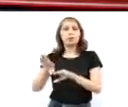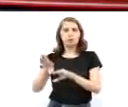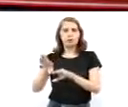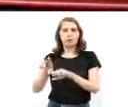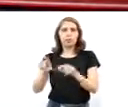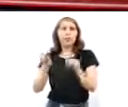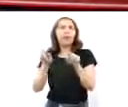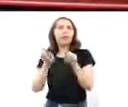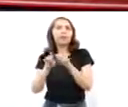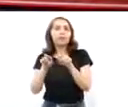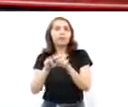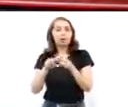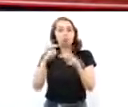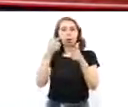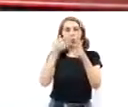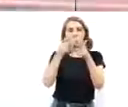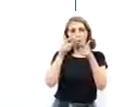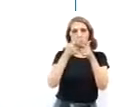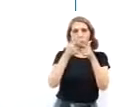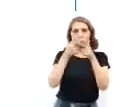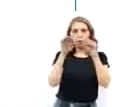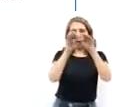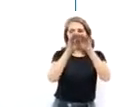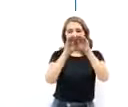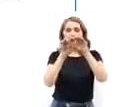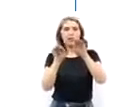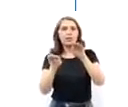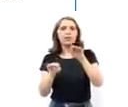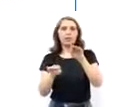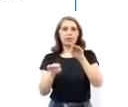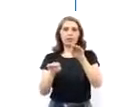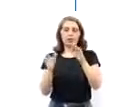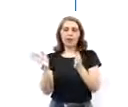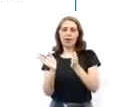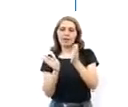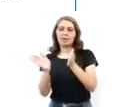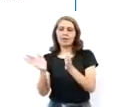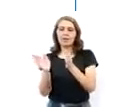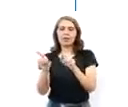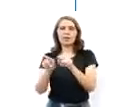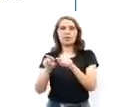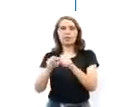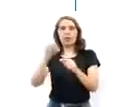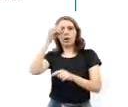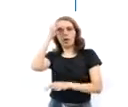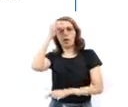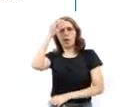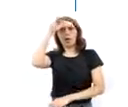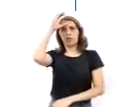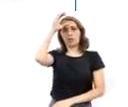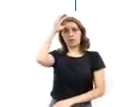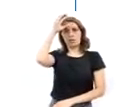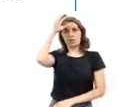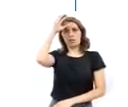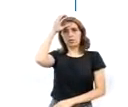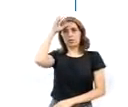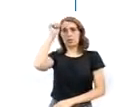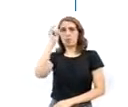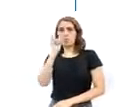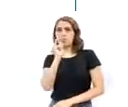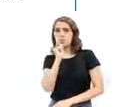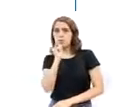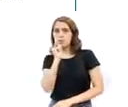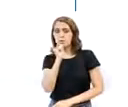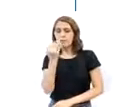Uma outra acentuação nessa desigualdade foi as limitações ao acesso e ao conhecimento. Aquela criança que tem